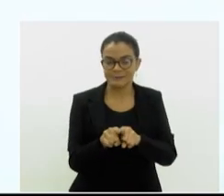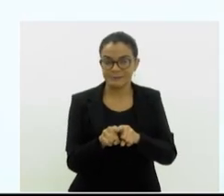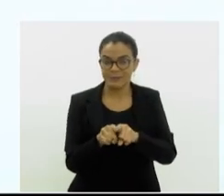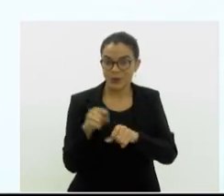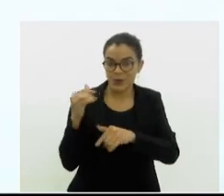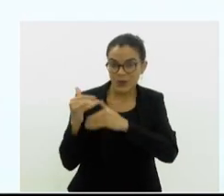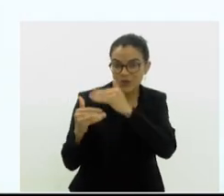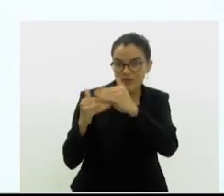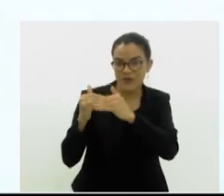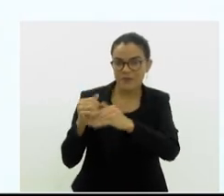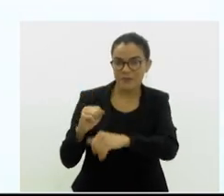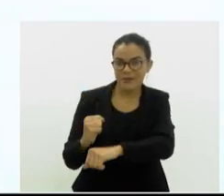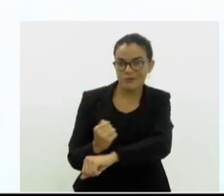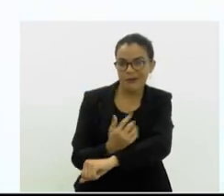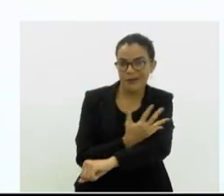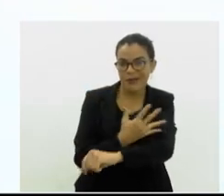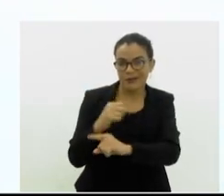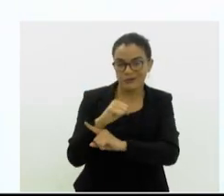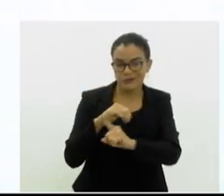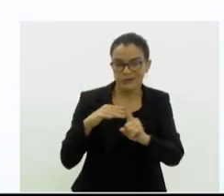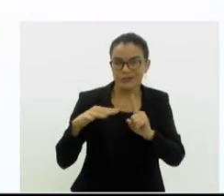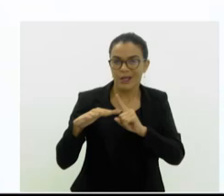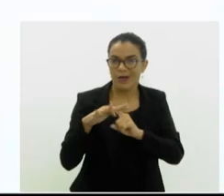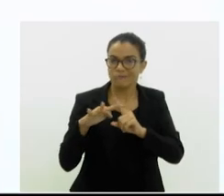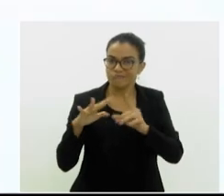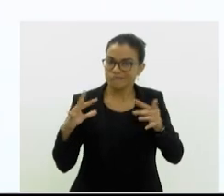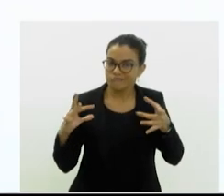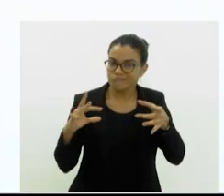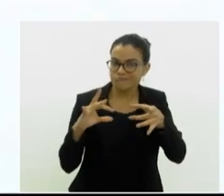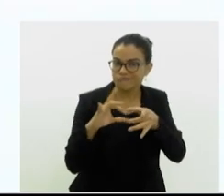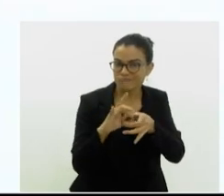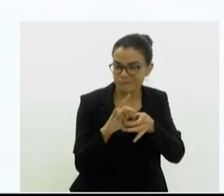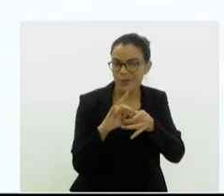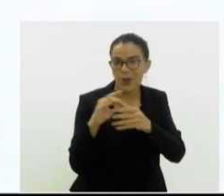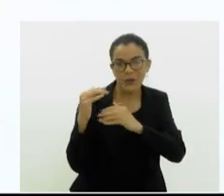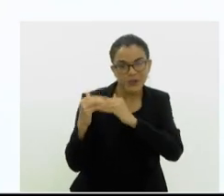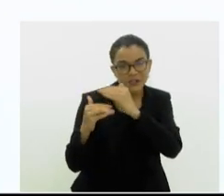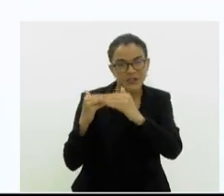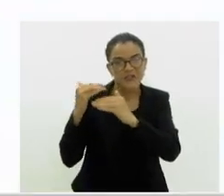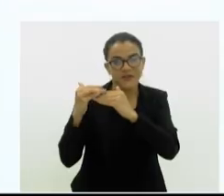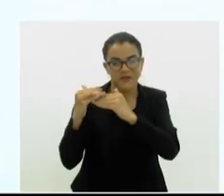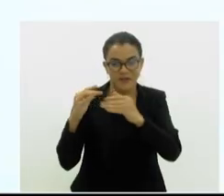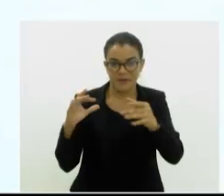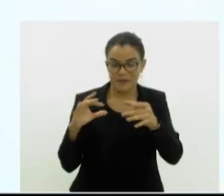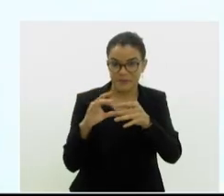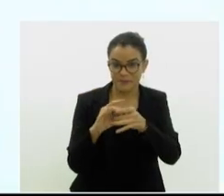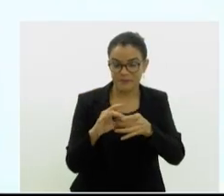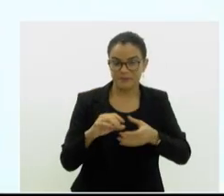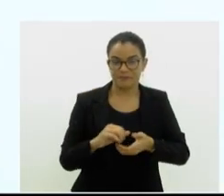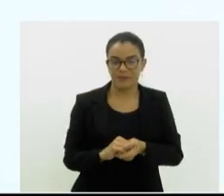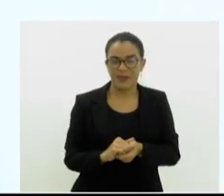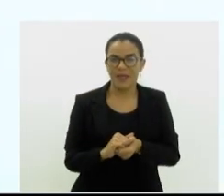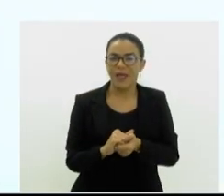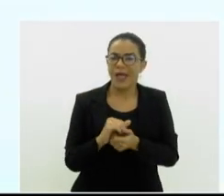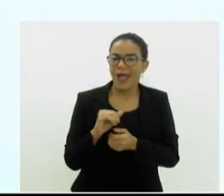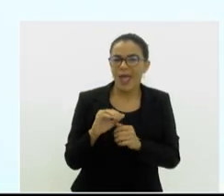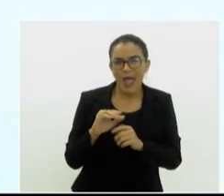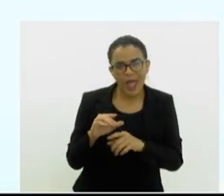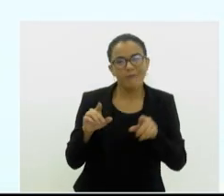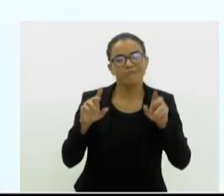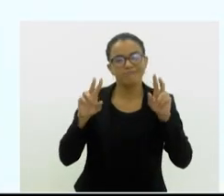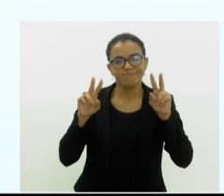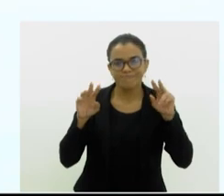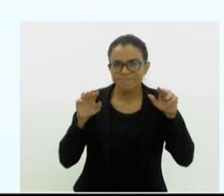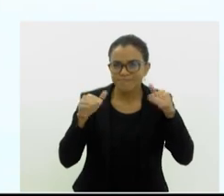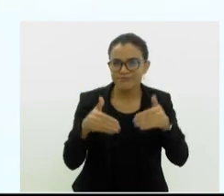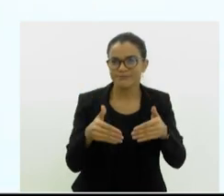desenvolvimento socioemocional está alinhado a esse desenvolvimento integral. Ele é um fator importante